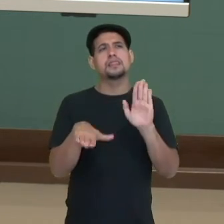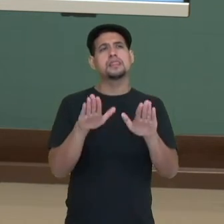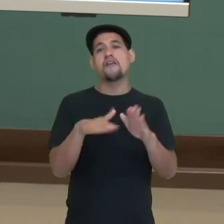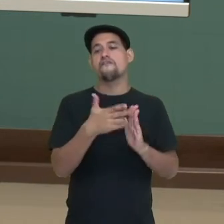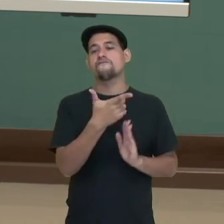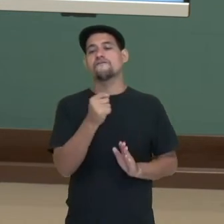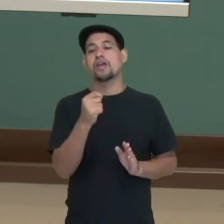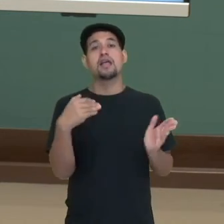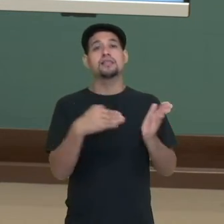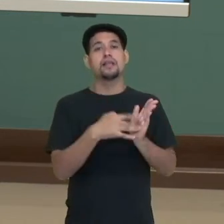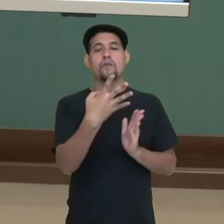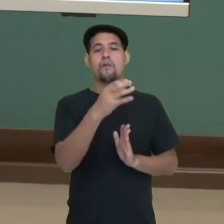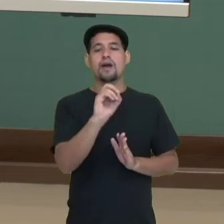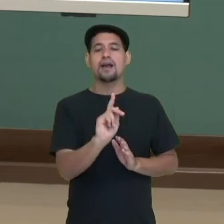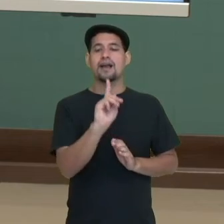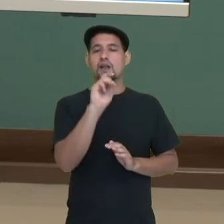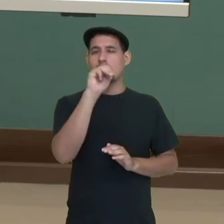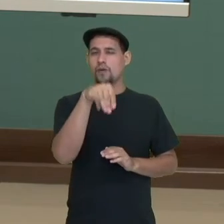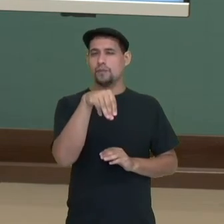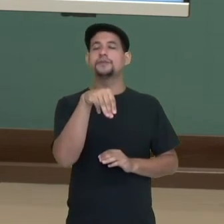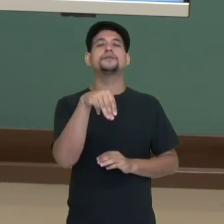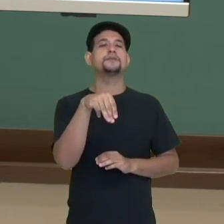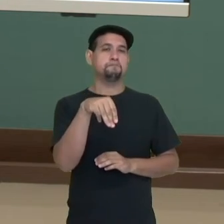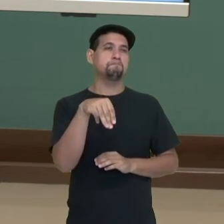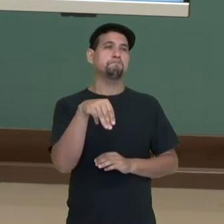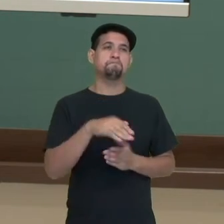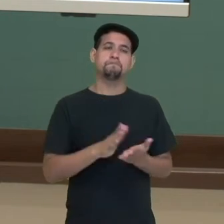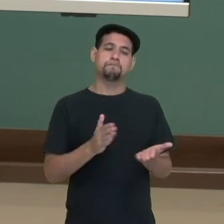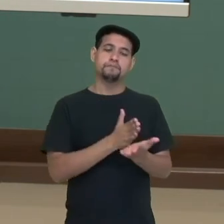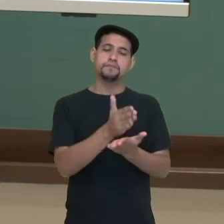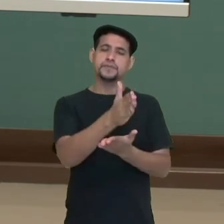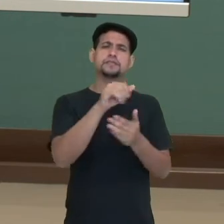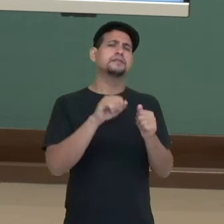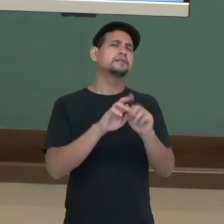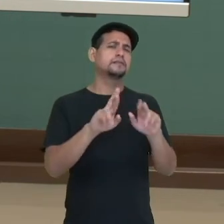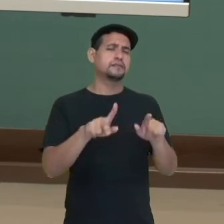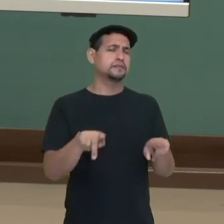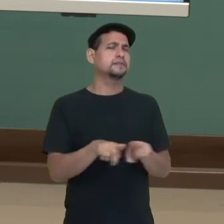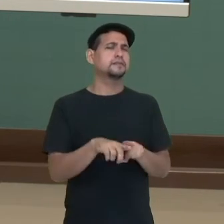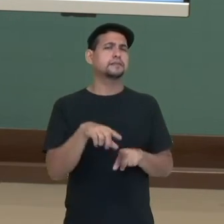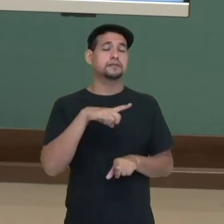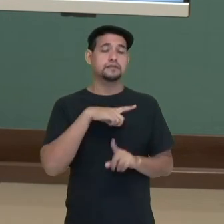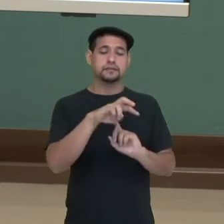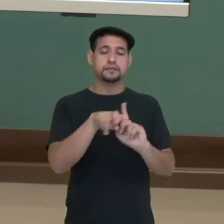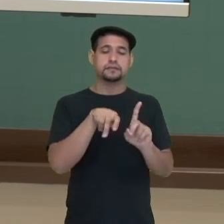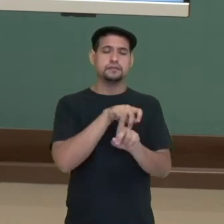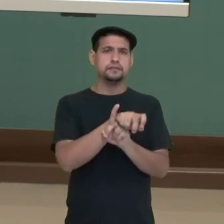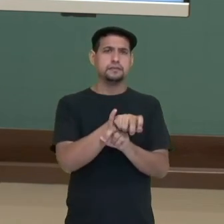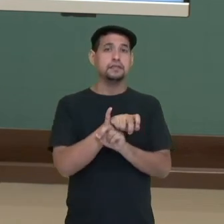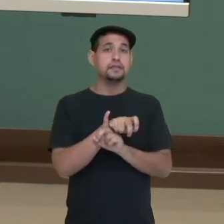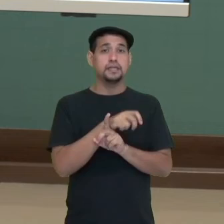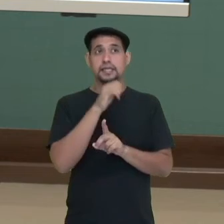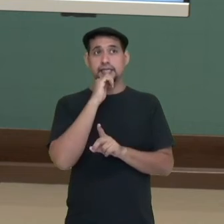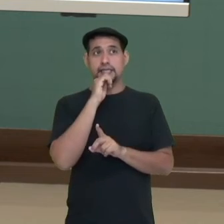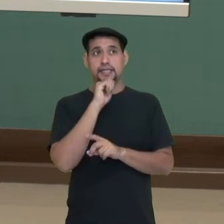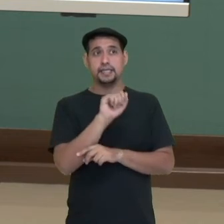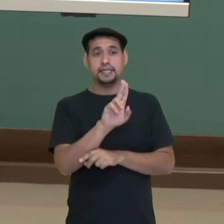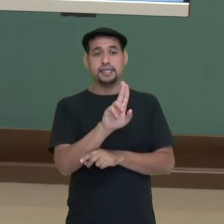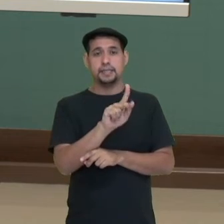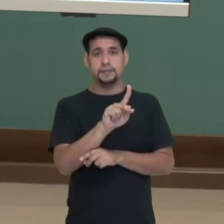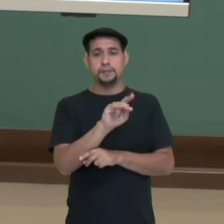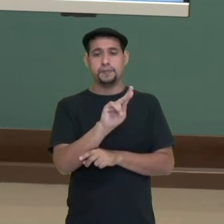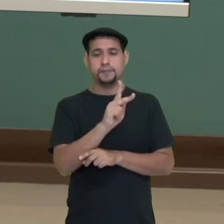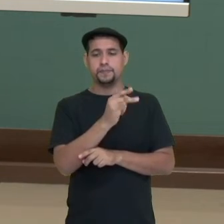de 20 a 40 quilômetros neste percurso. Nós temos a modalidade de